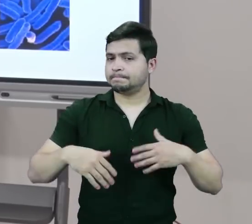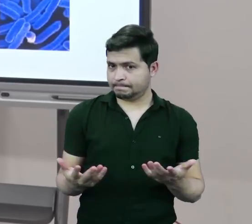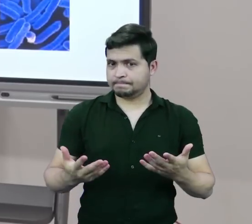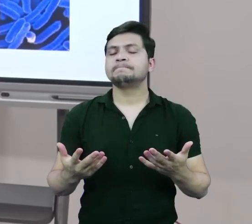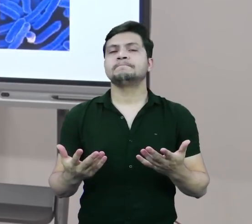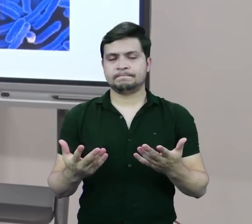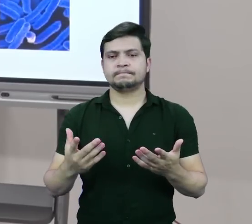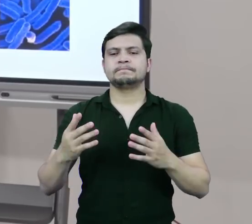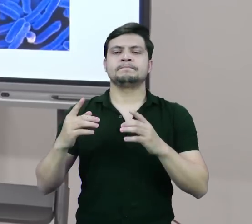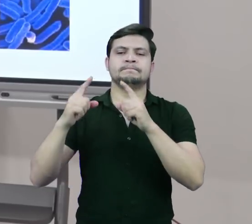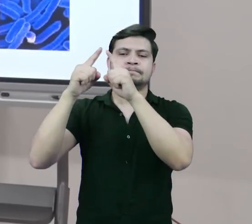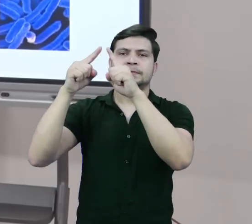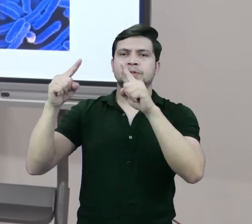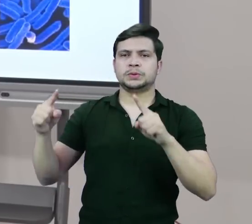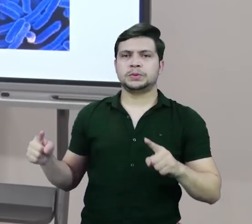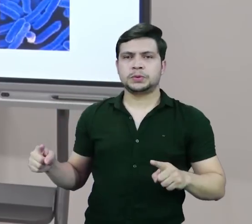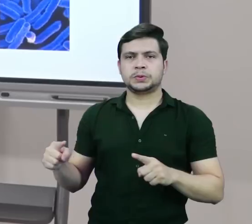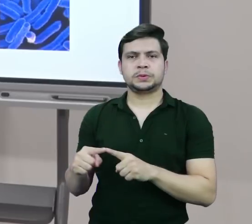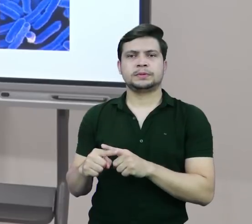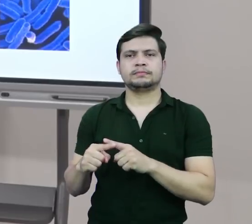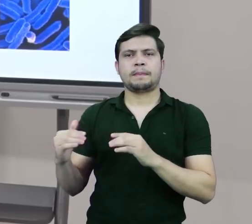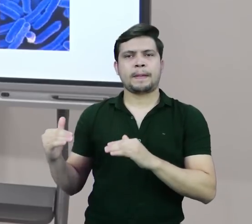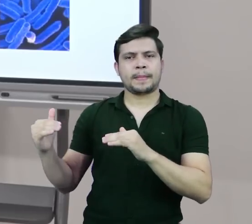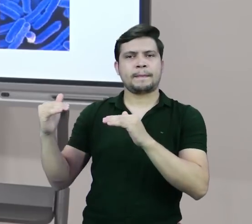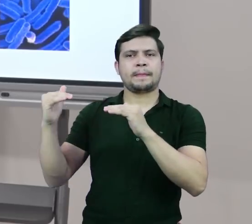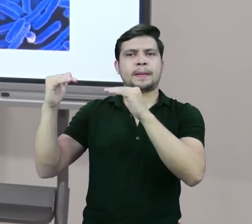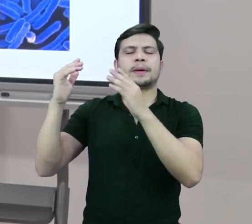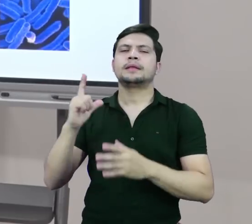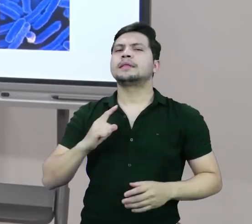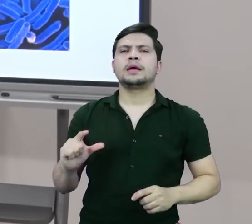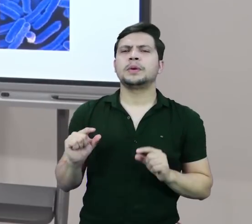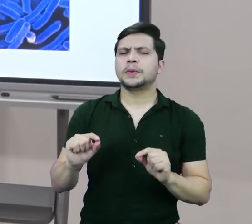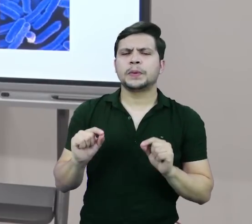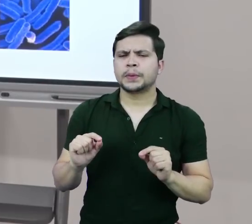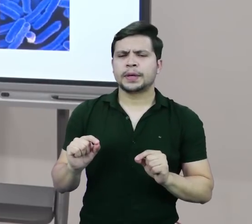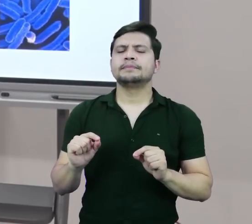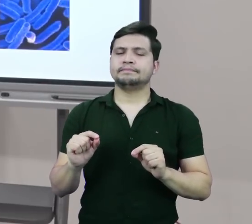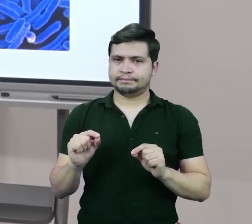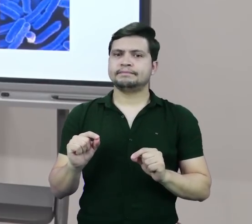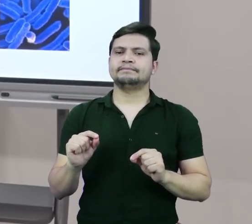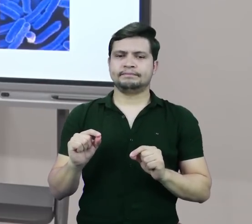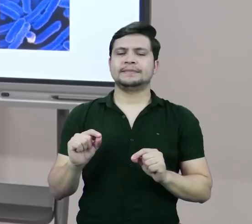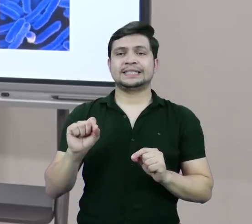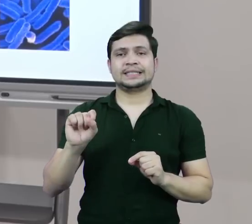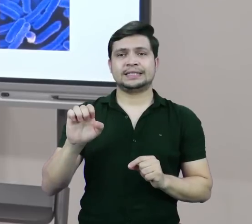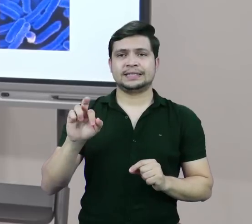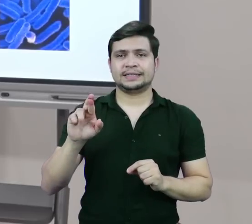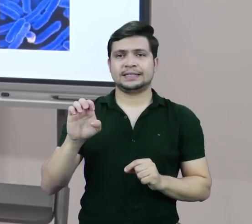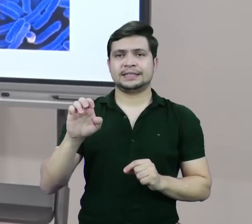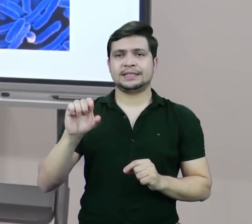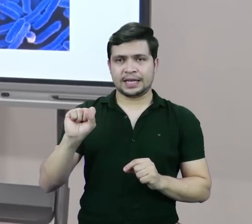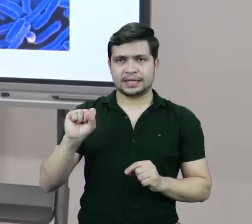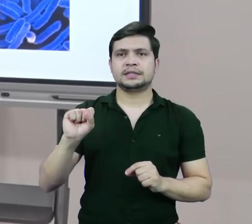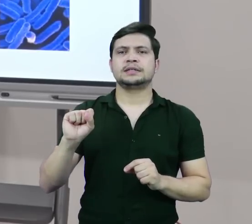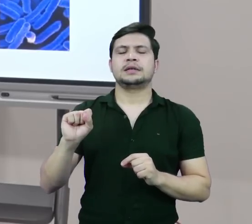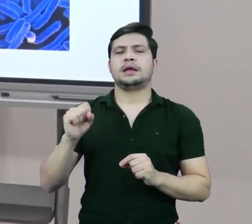nessa cadeia alimentar existe um papel crucial dos seres decompositores, né? Quais são os seres